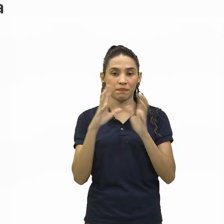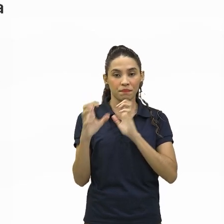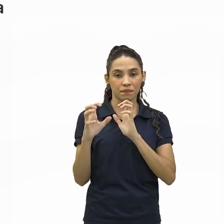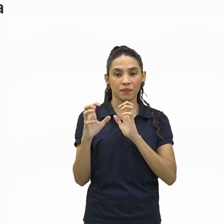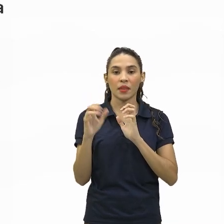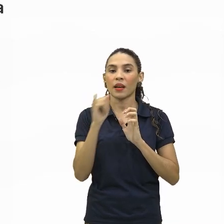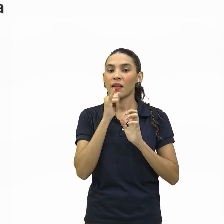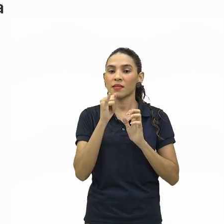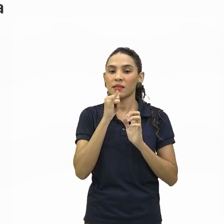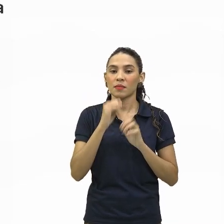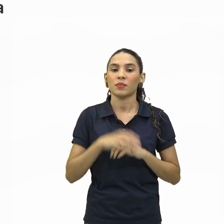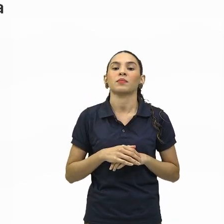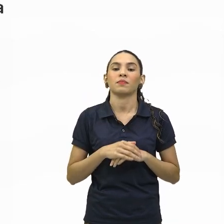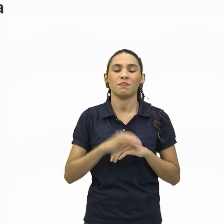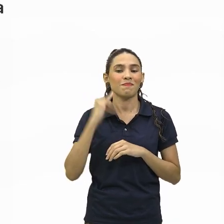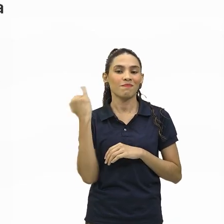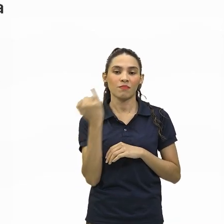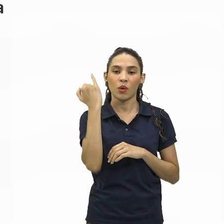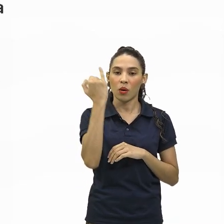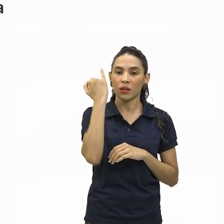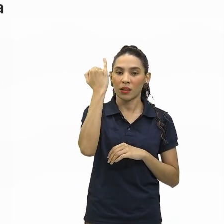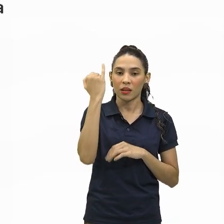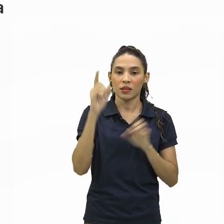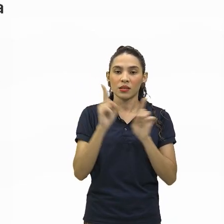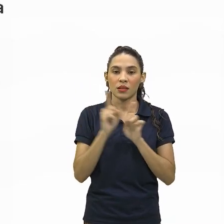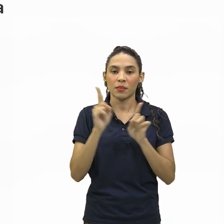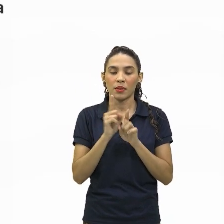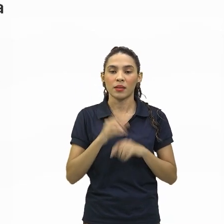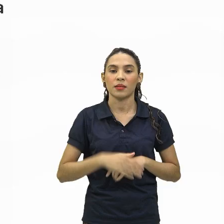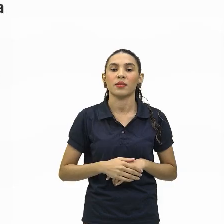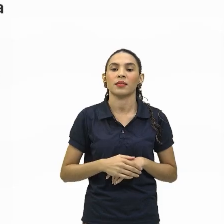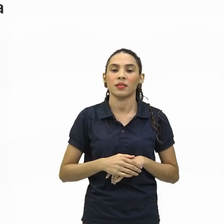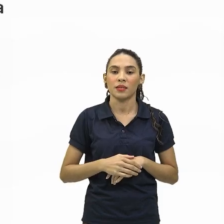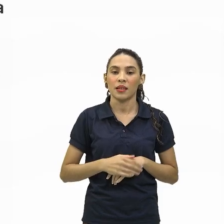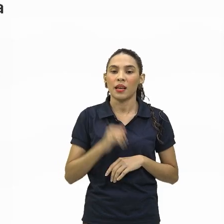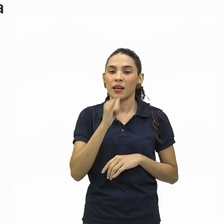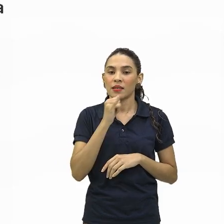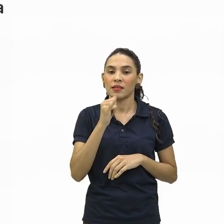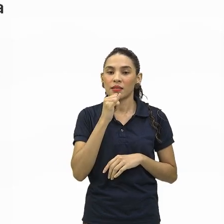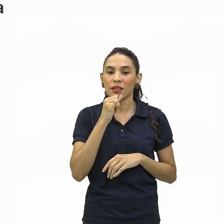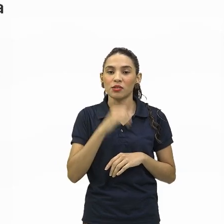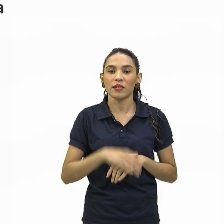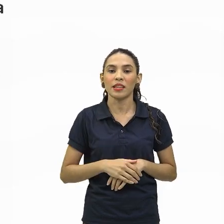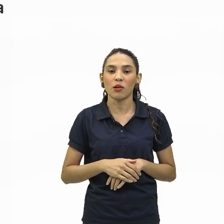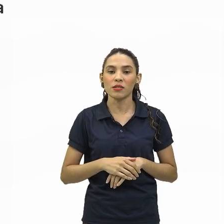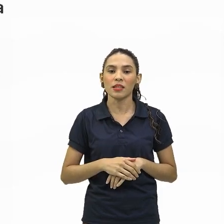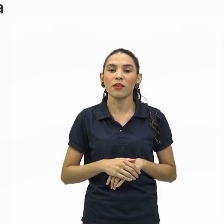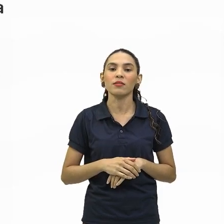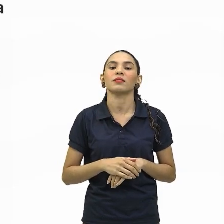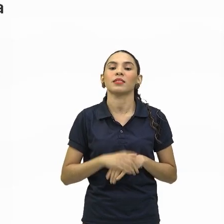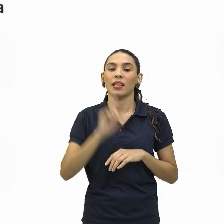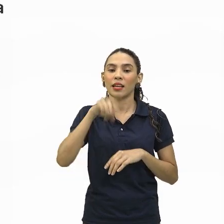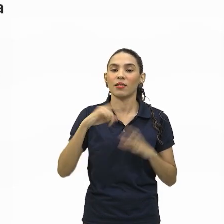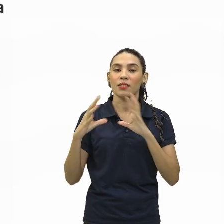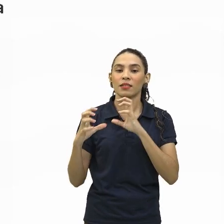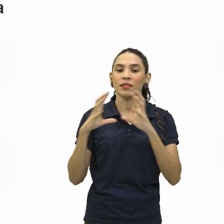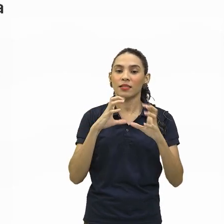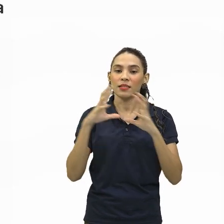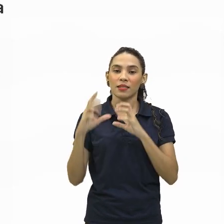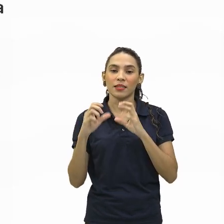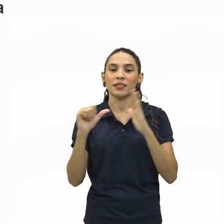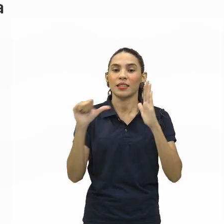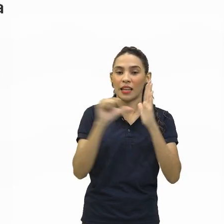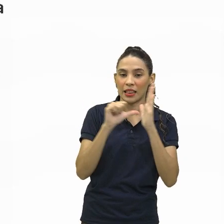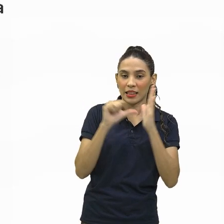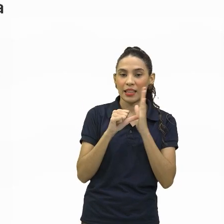rivalidade, né, importante para a compreensão da história da Grécia Antiga, que é a rivalidade entre